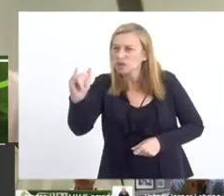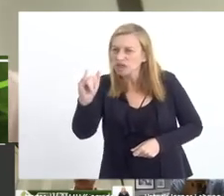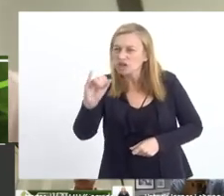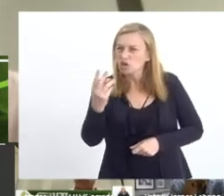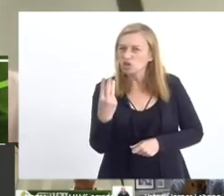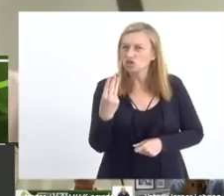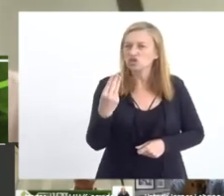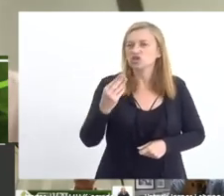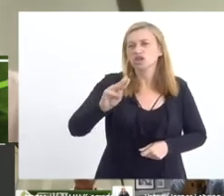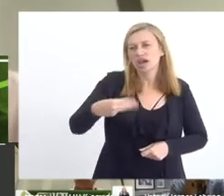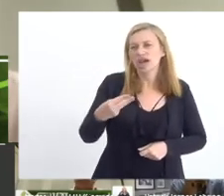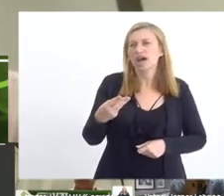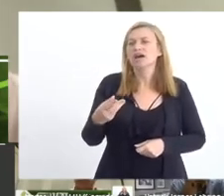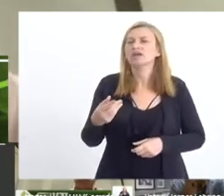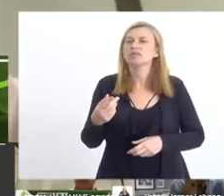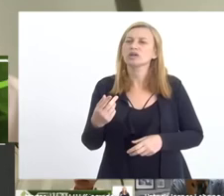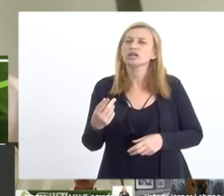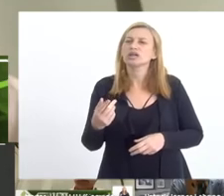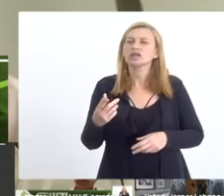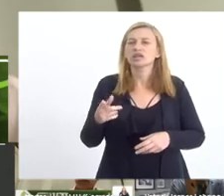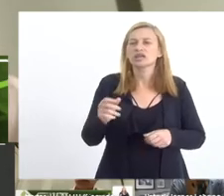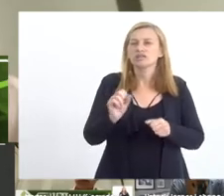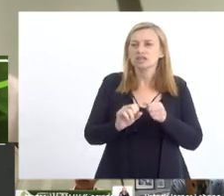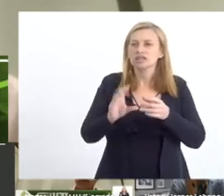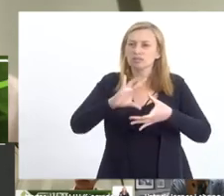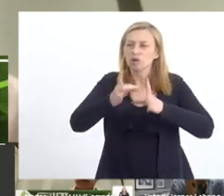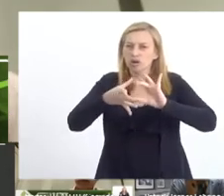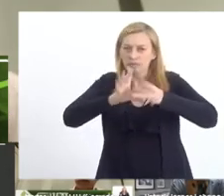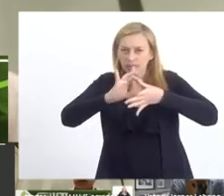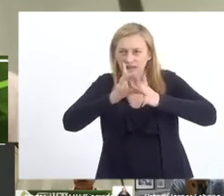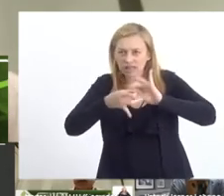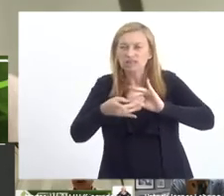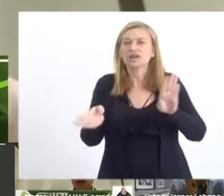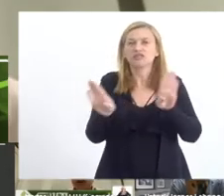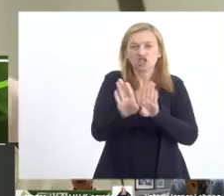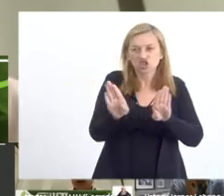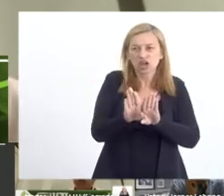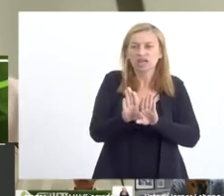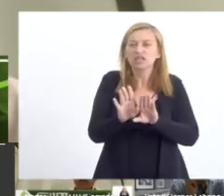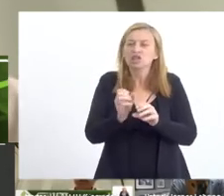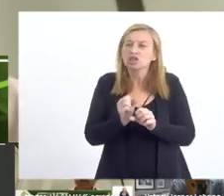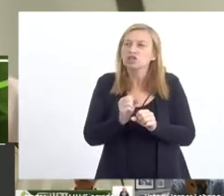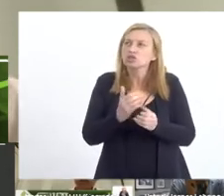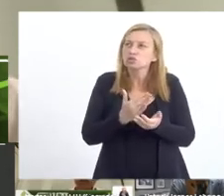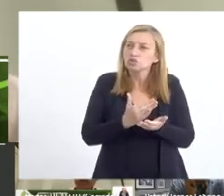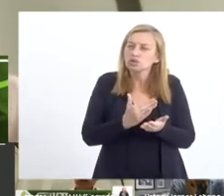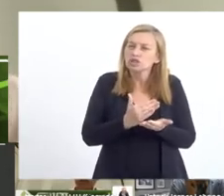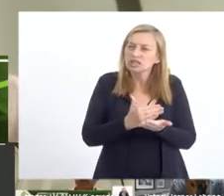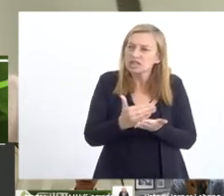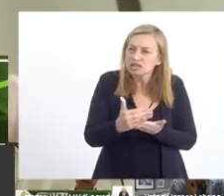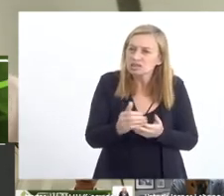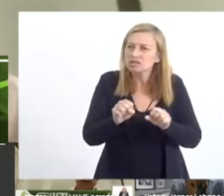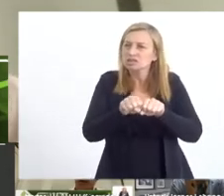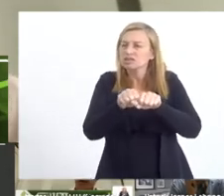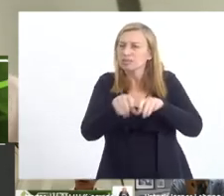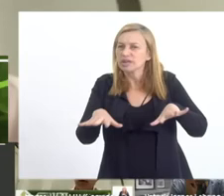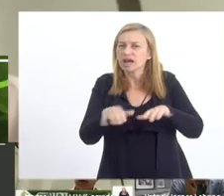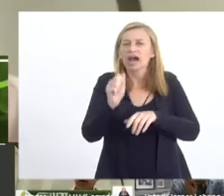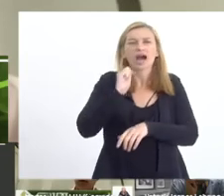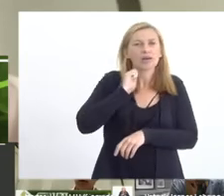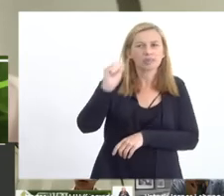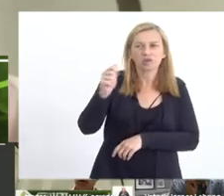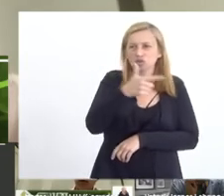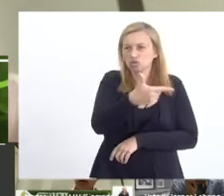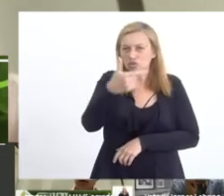2 bilhões de reais que nós fizemos para a Olimpíada, que está fechado, né, desde o começo da pandemia. Desde abril